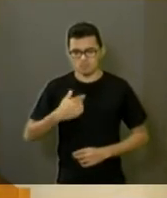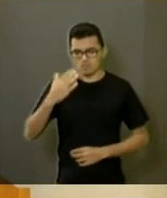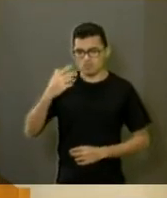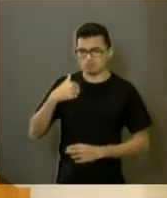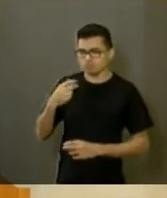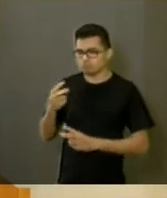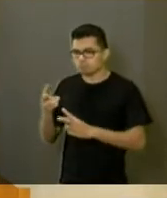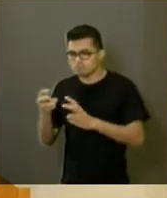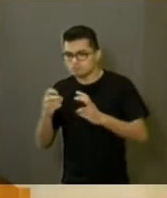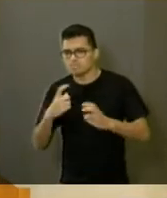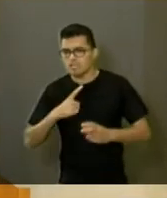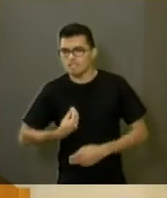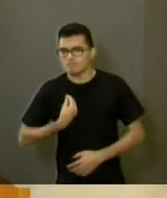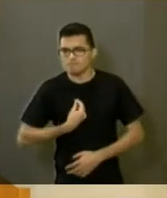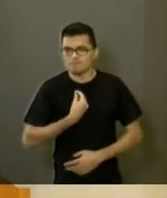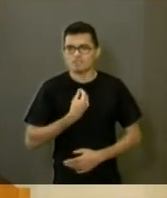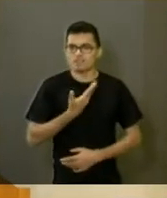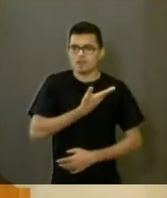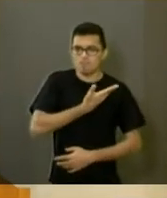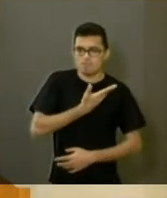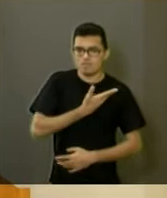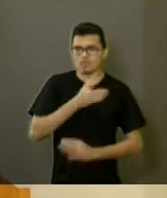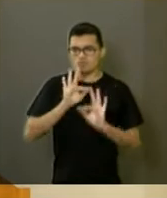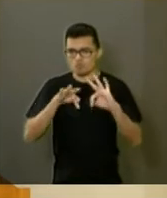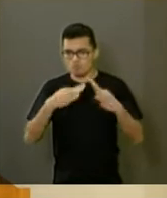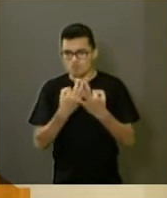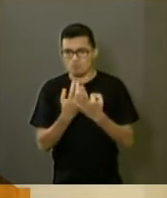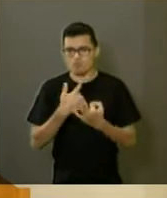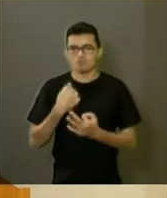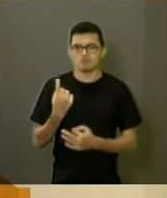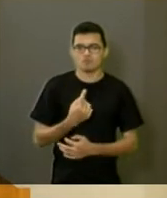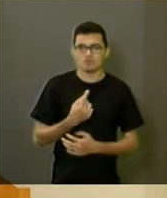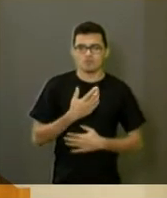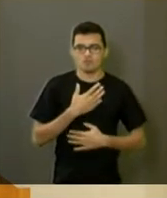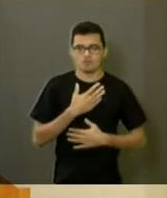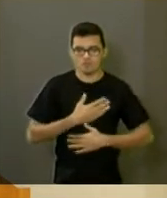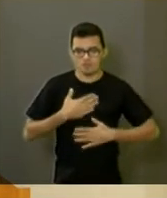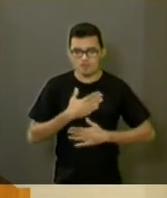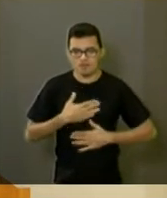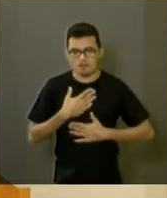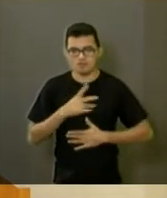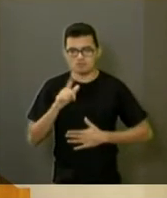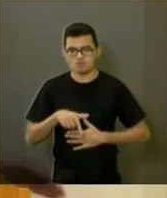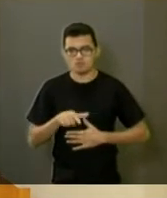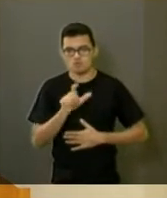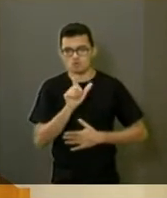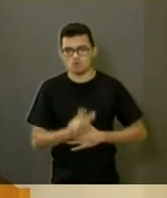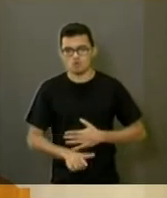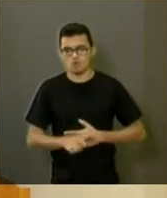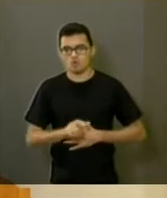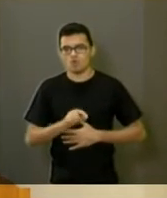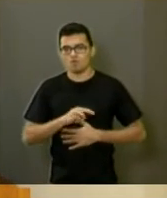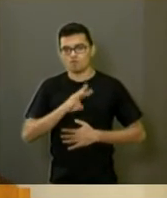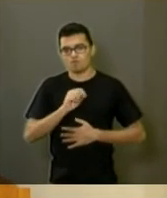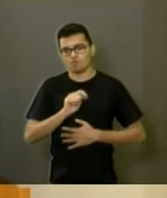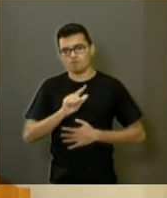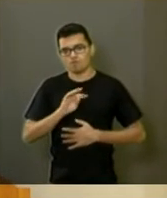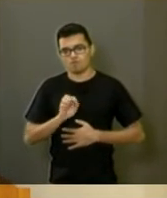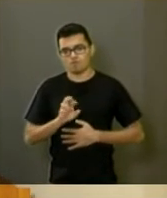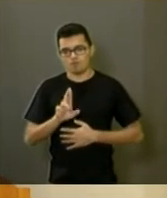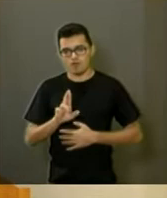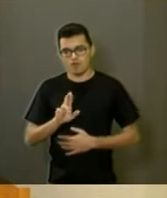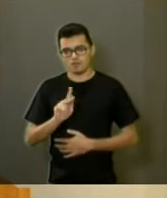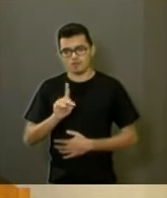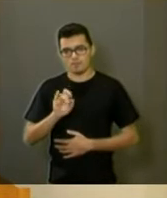muitos irmãos, familiares, né? Muito contente com a presença do nosso irmão, nosso amigo Walter Pierre, que passou por uma